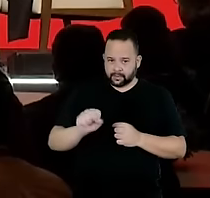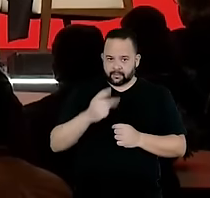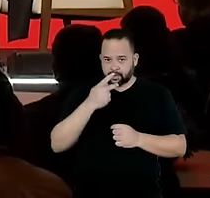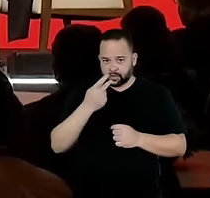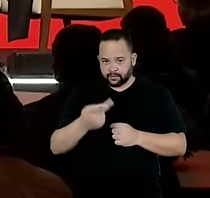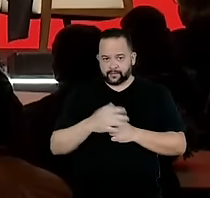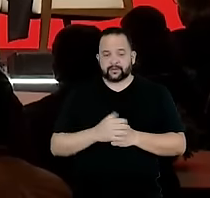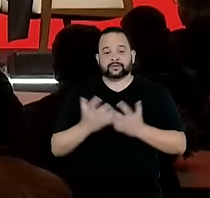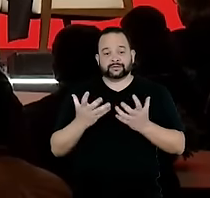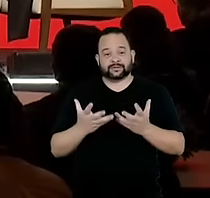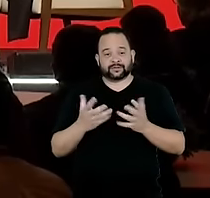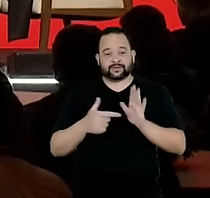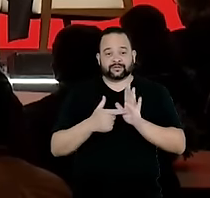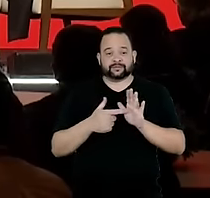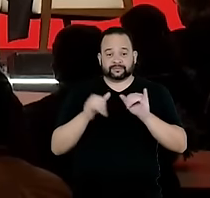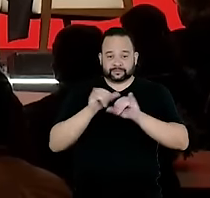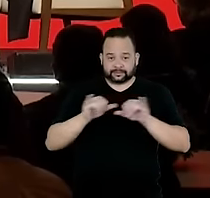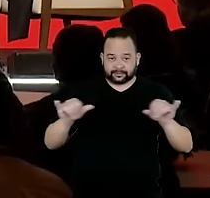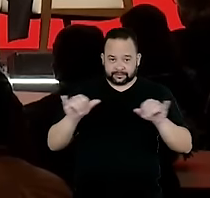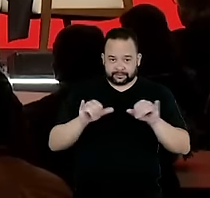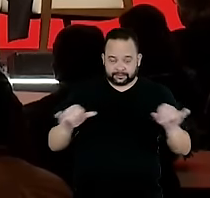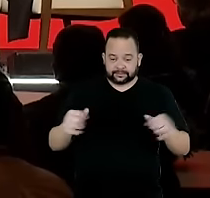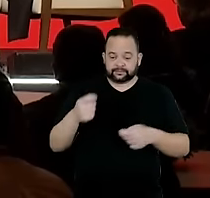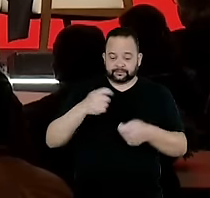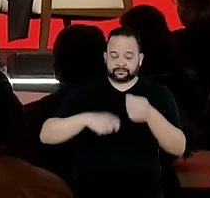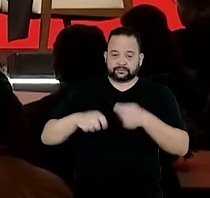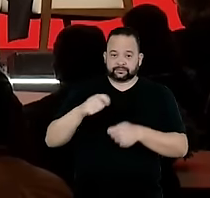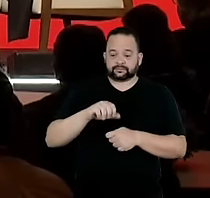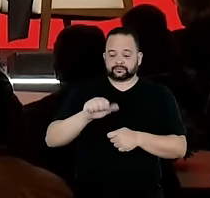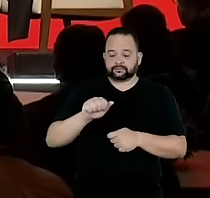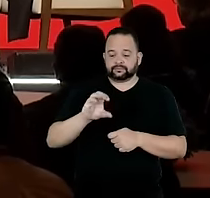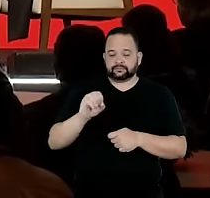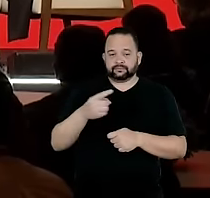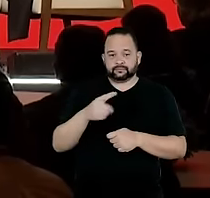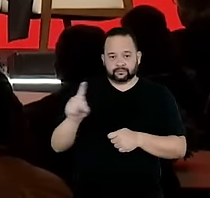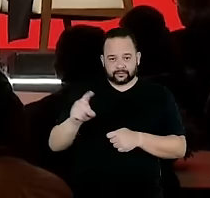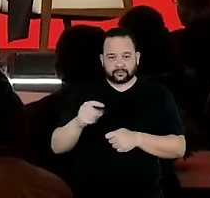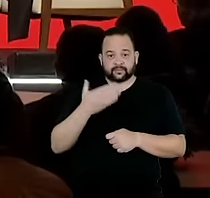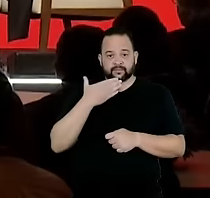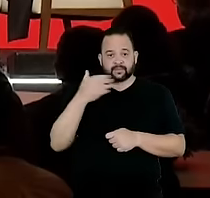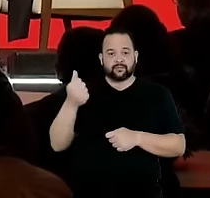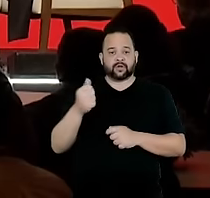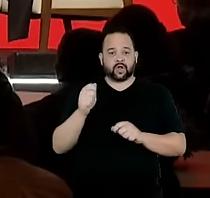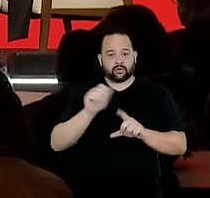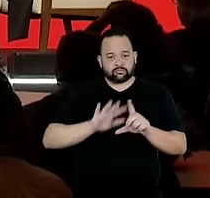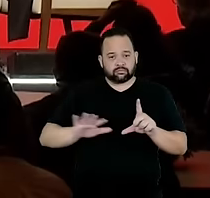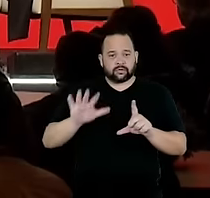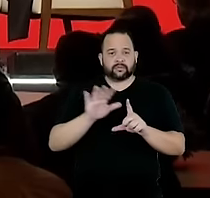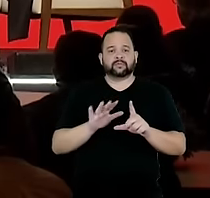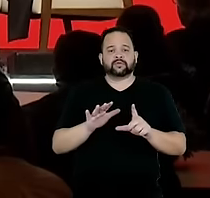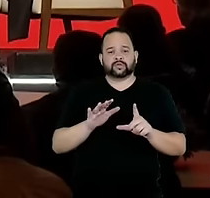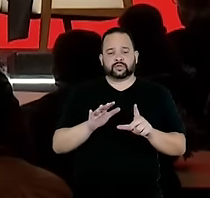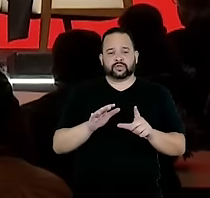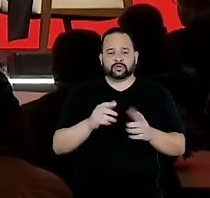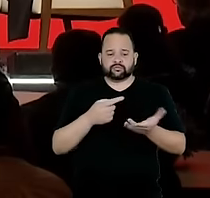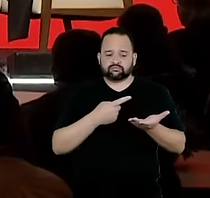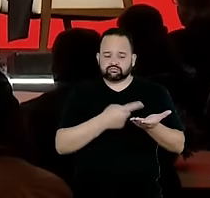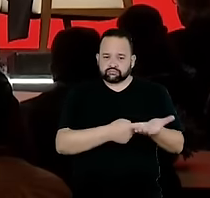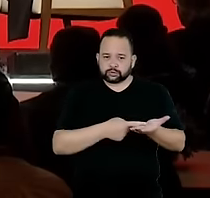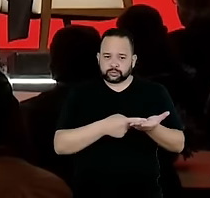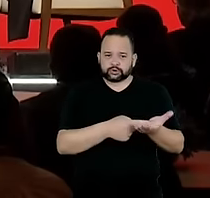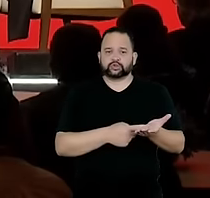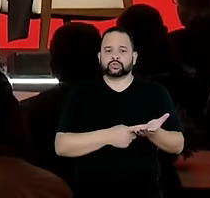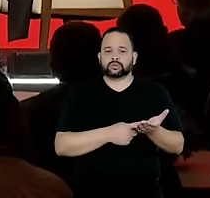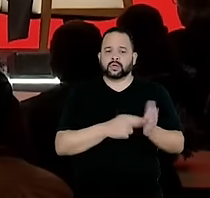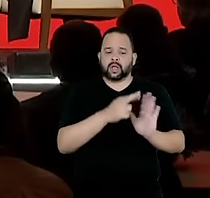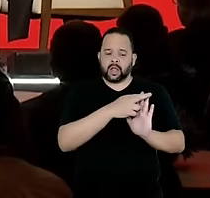né o mercado de capitais é a melhor ferramenta pra gente dar cumprimento a políticas públicas do nosso país com inclusão